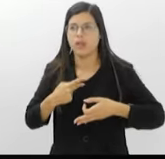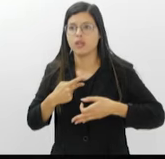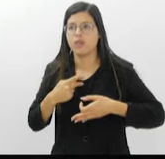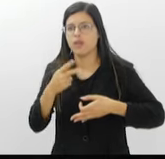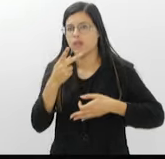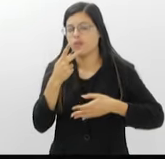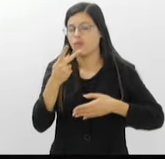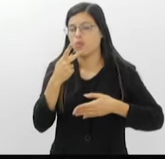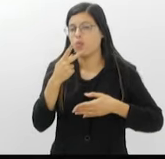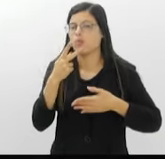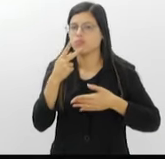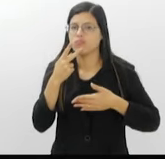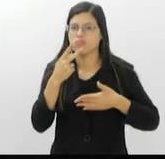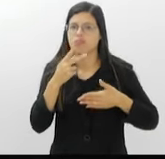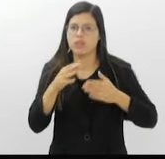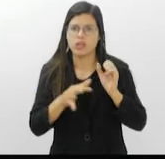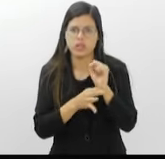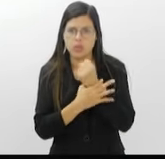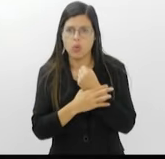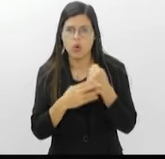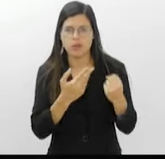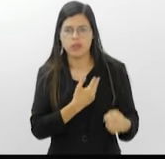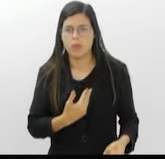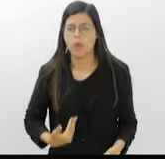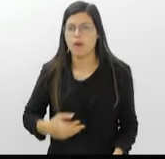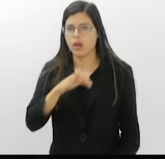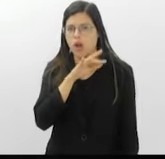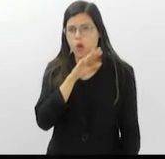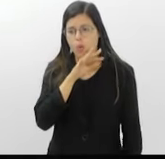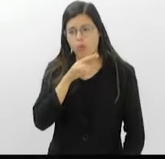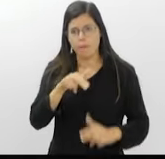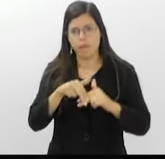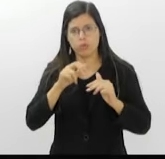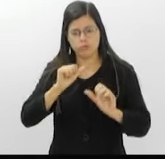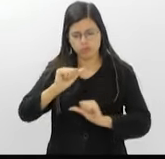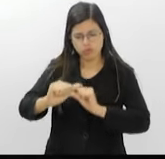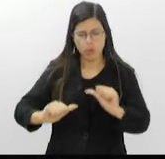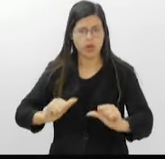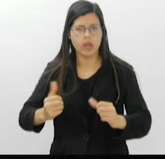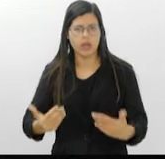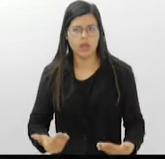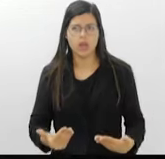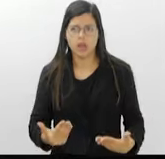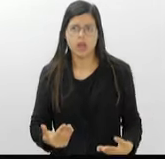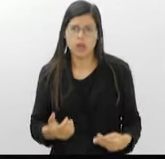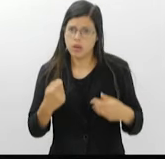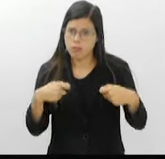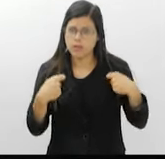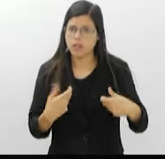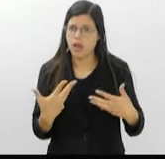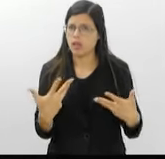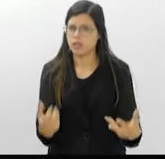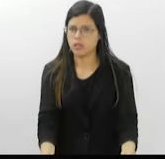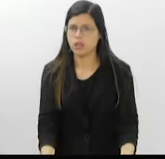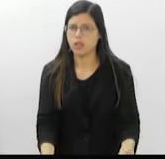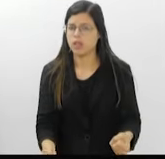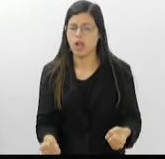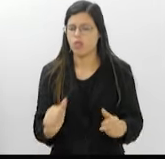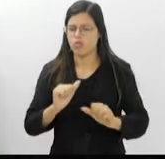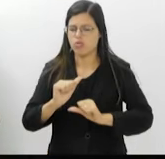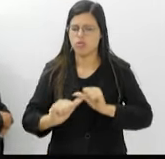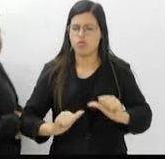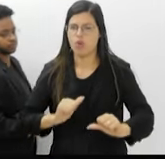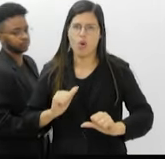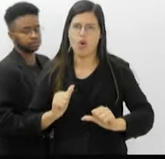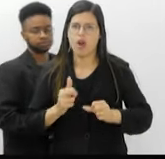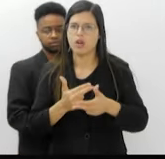fiz a troca. E exatamente o que eu dizia aqui. Ia muito mal, mas ele tinha que reconhecer. Ninguém troca aquilo